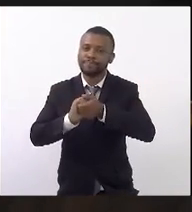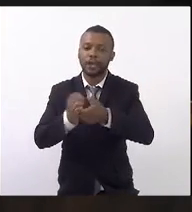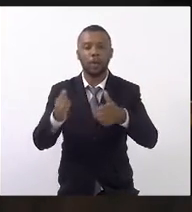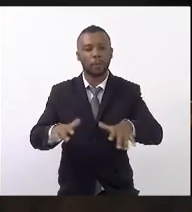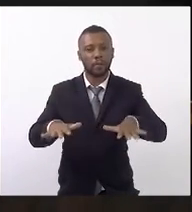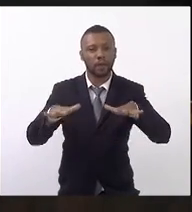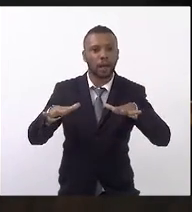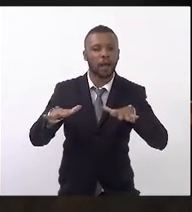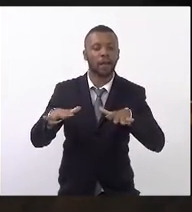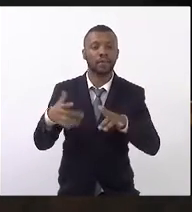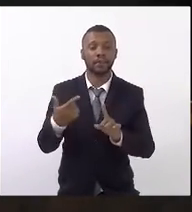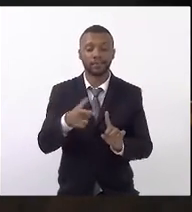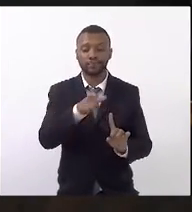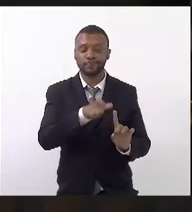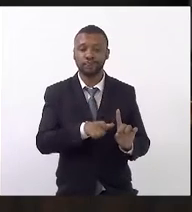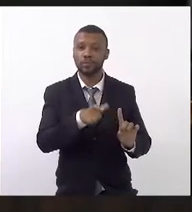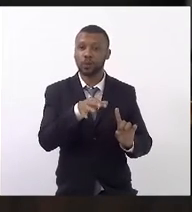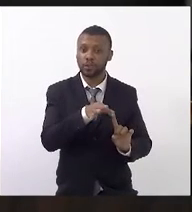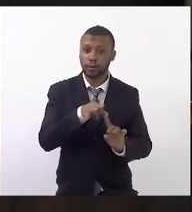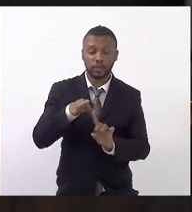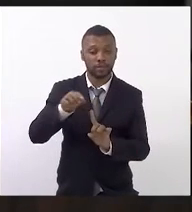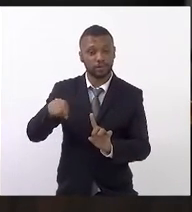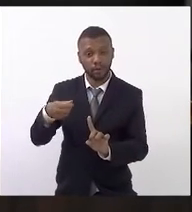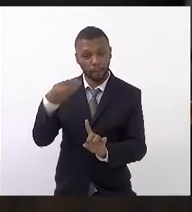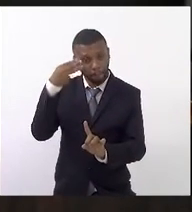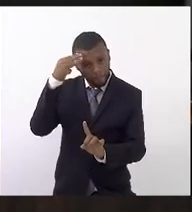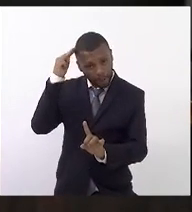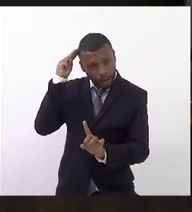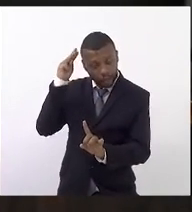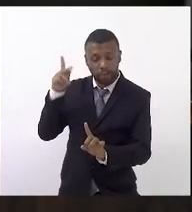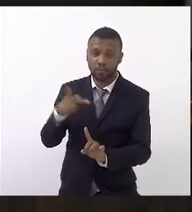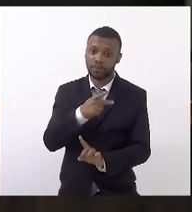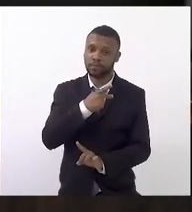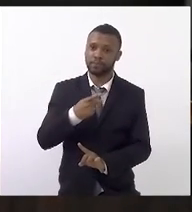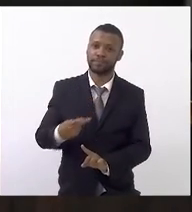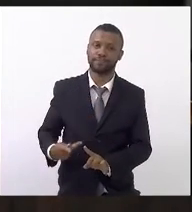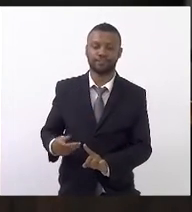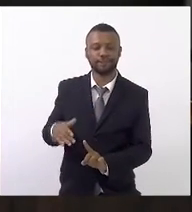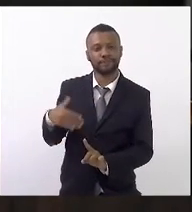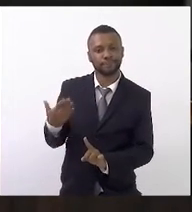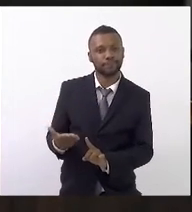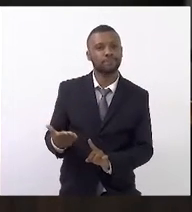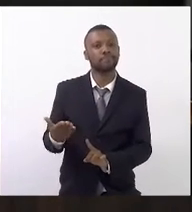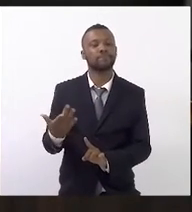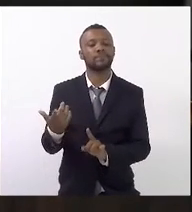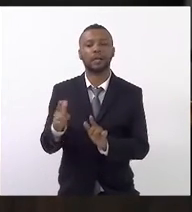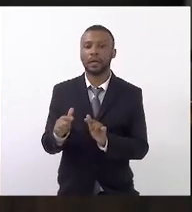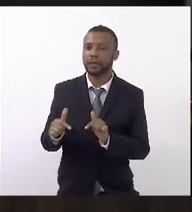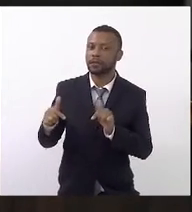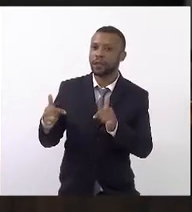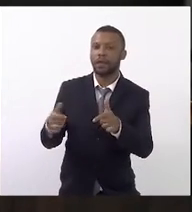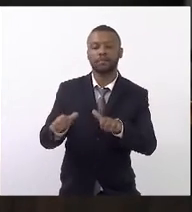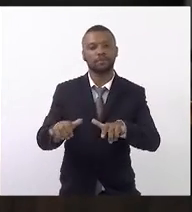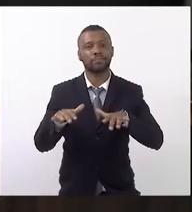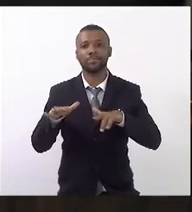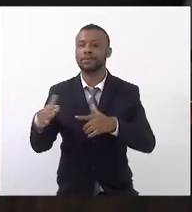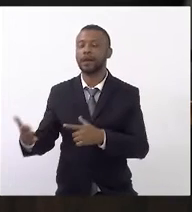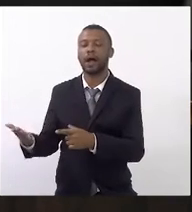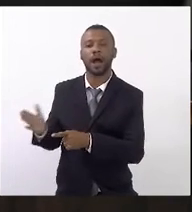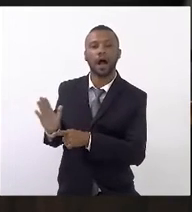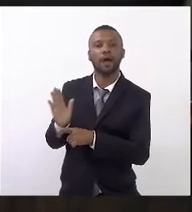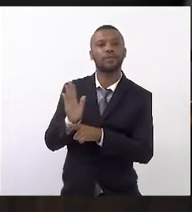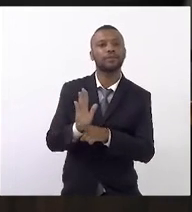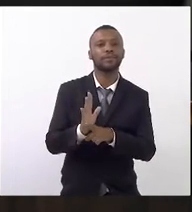pessoa do líder, nosso líder Márcio Pacheco, o nosso presidente, pela grande iniciativa desse parlamento da ajuda financeira